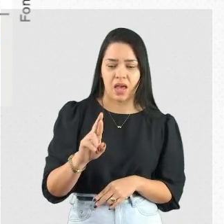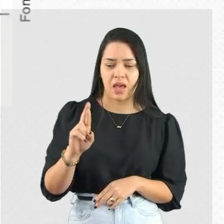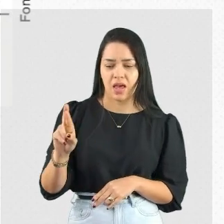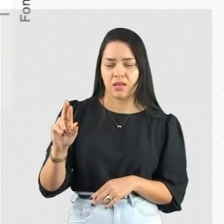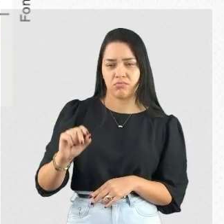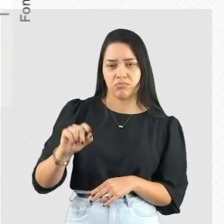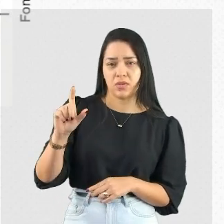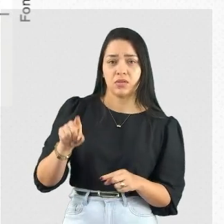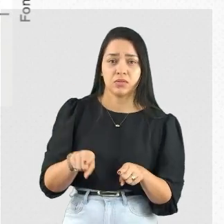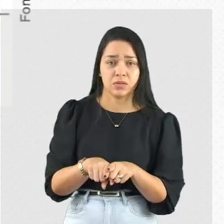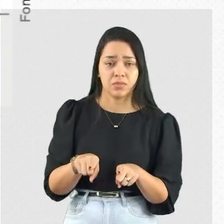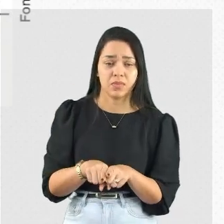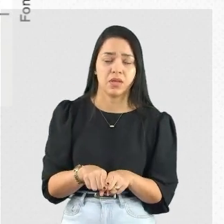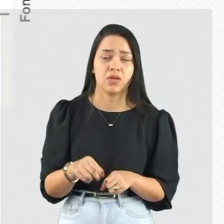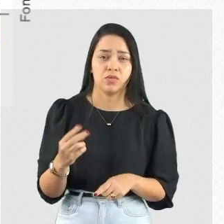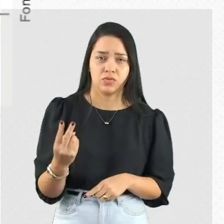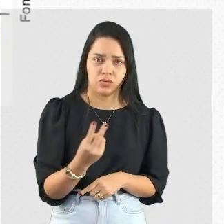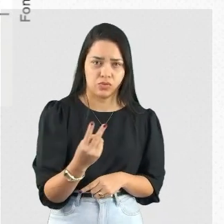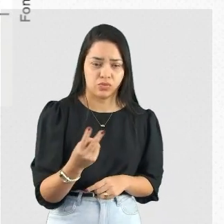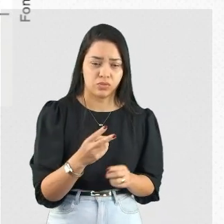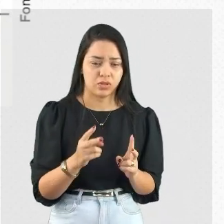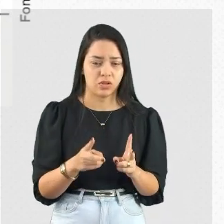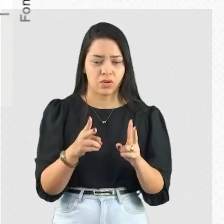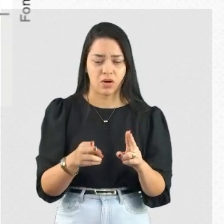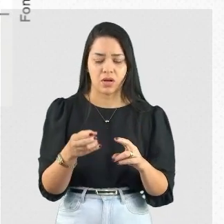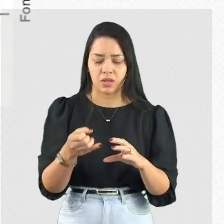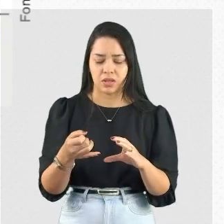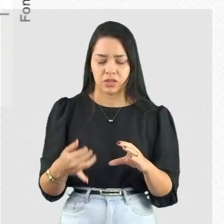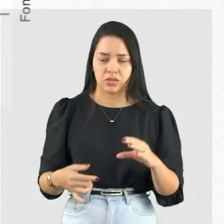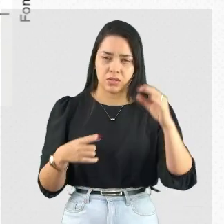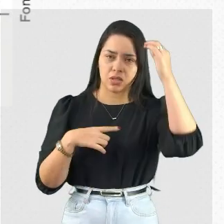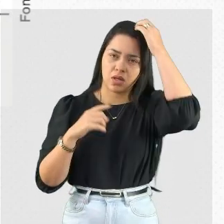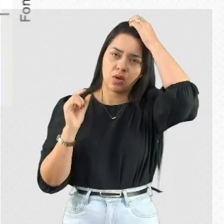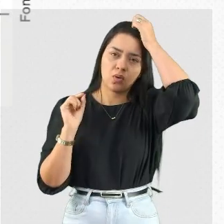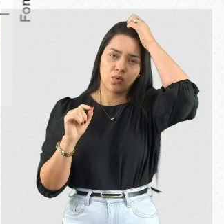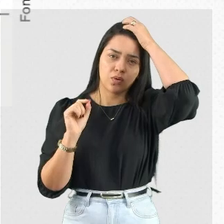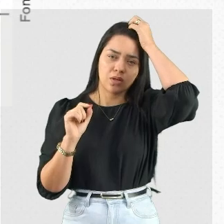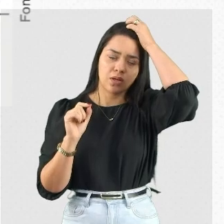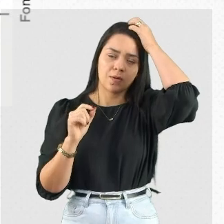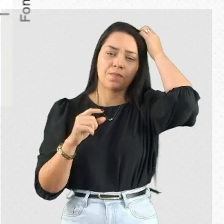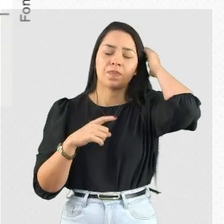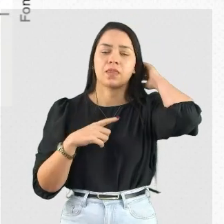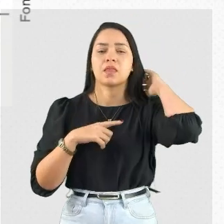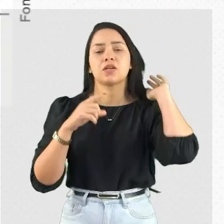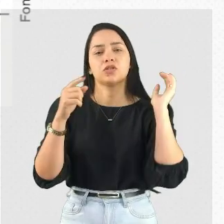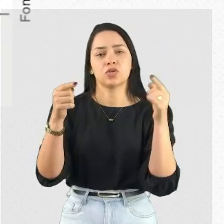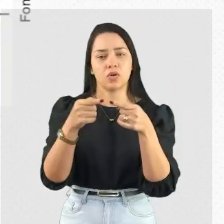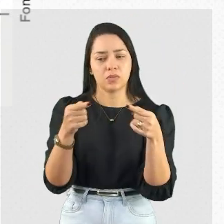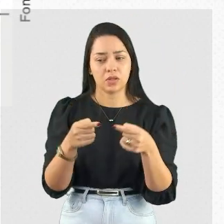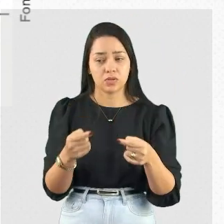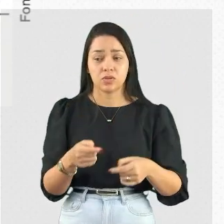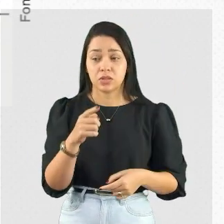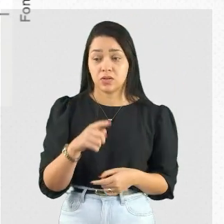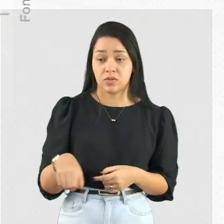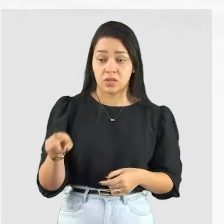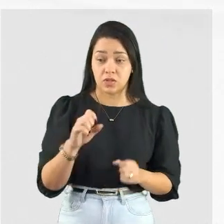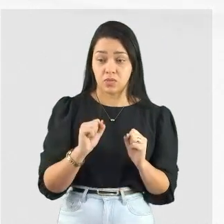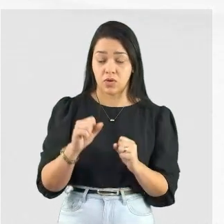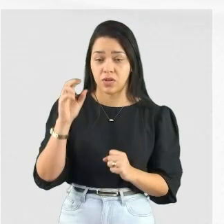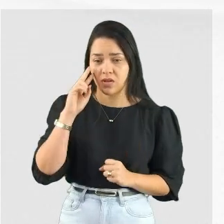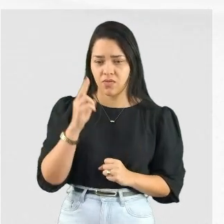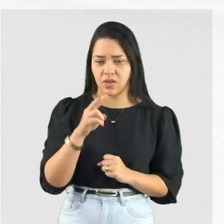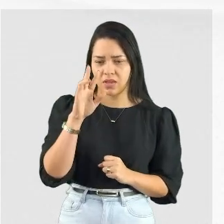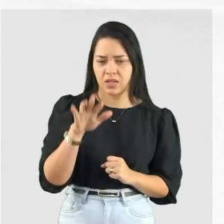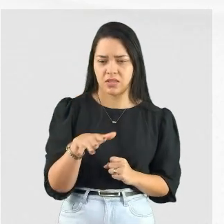Rzinho, ambos heterozigotos, eu vou ter, pessoal, essa gama de combinações que vocês podem ver aí nesse quadro.